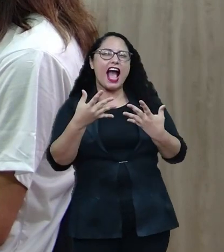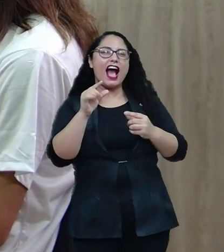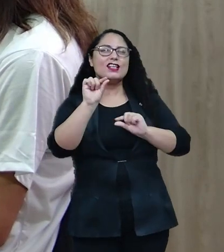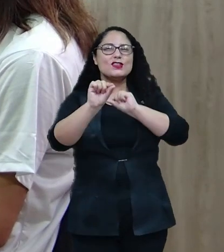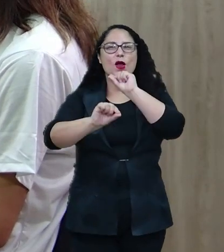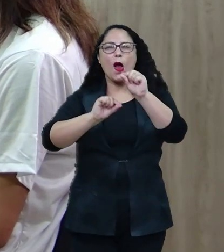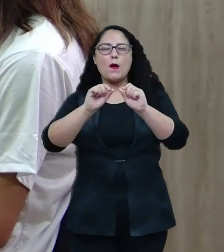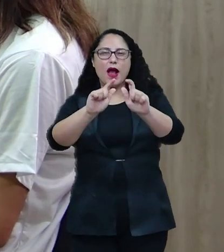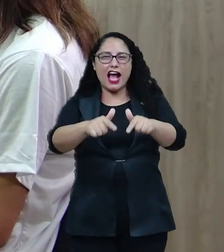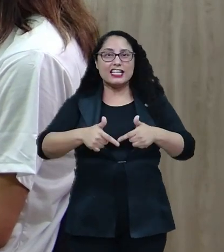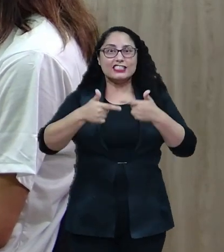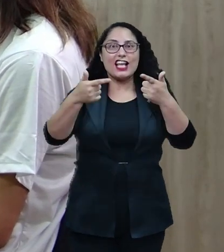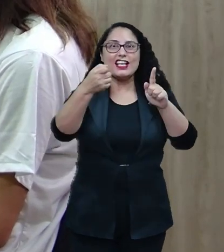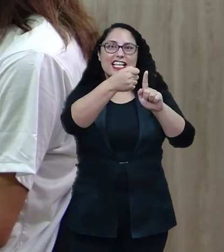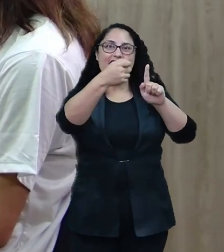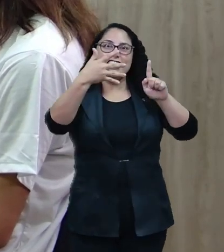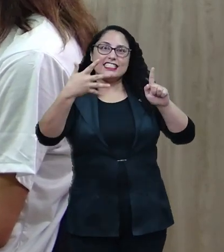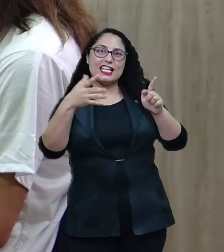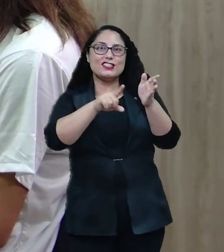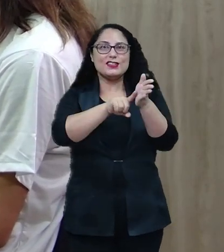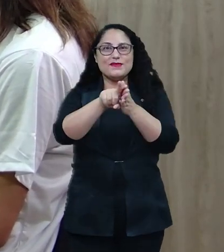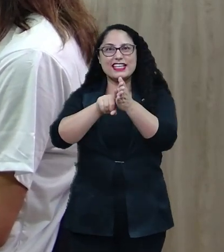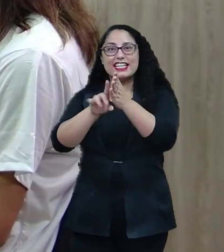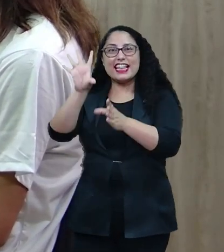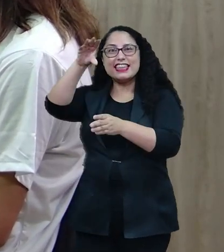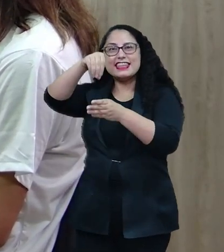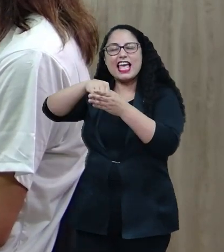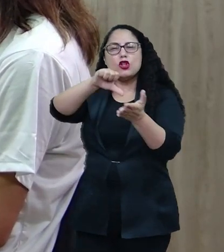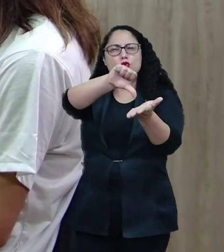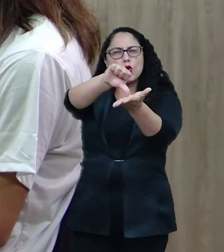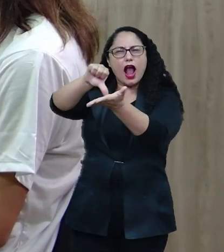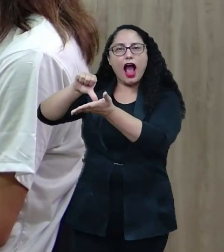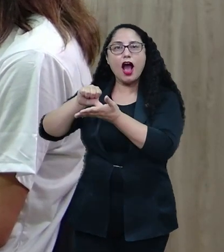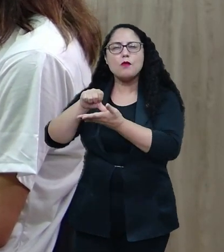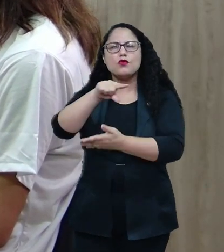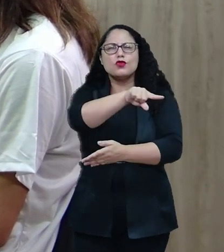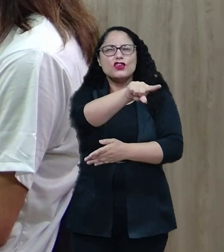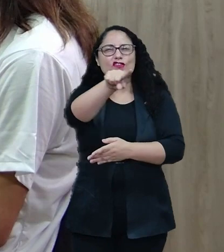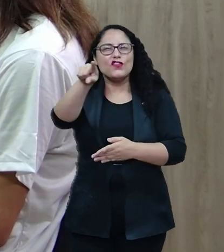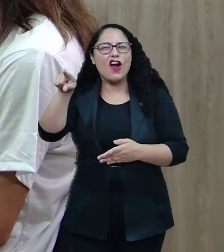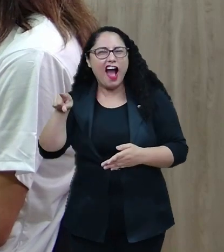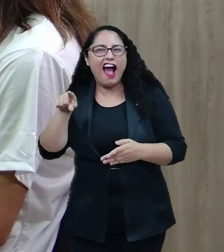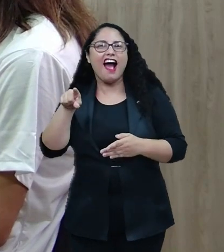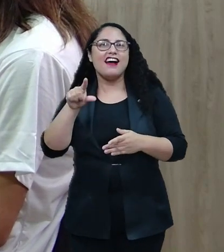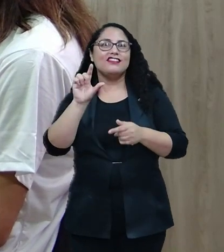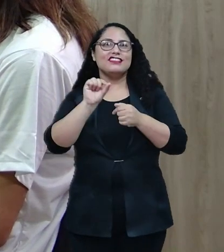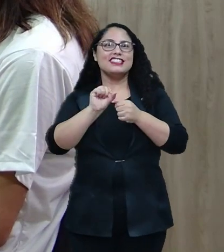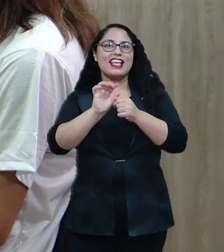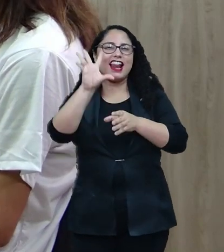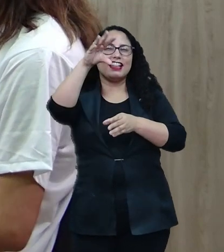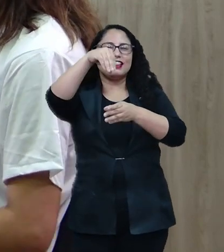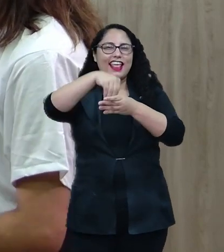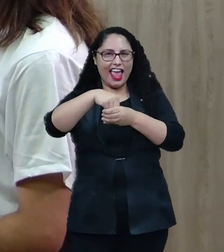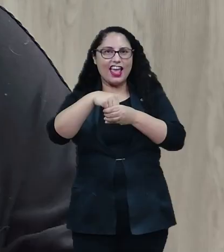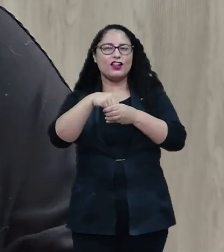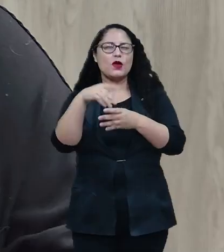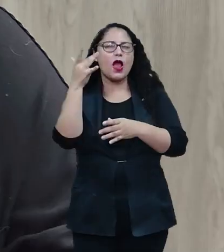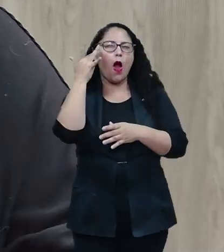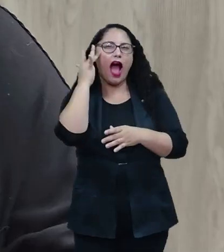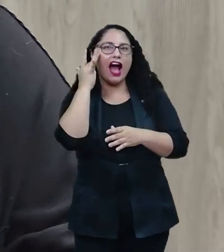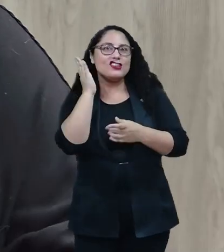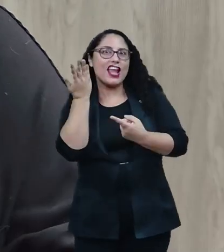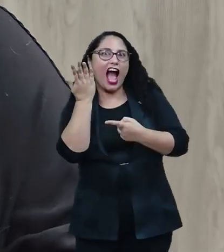sobre essas ações de extensão e de pesquisa dentro dos campi, né? O que é que vocês fizeram lá dentro que vocês acham